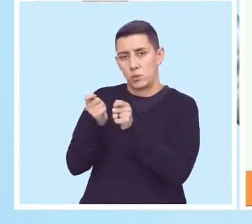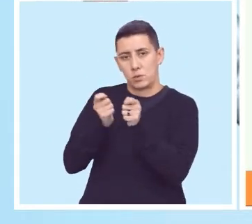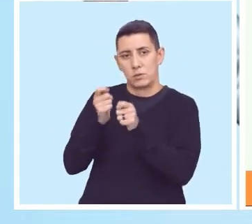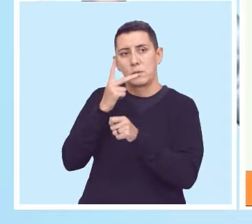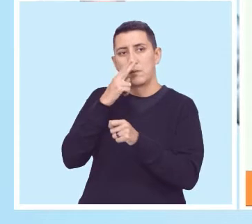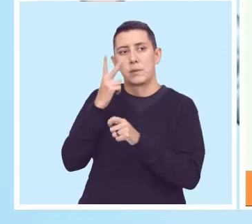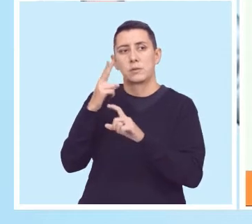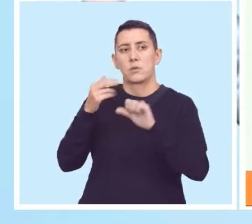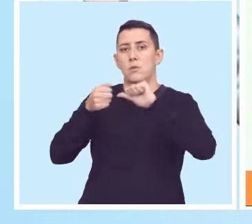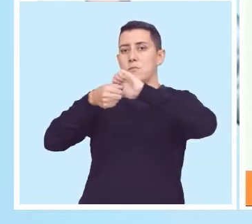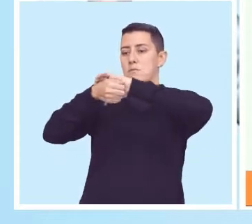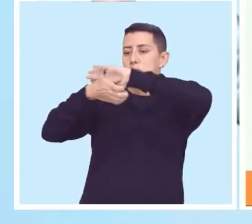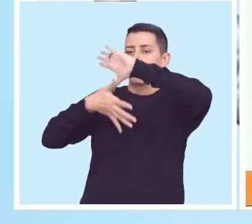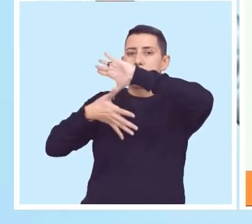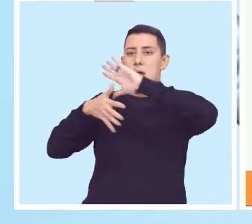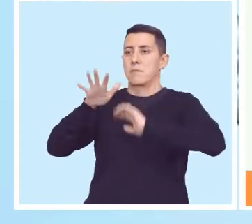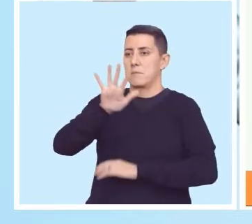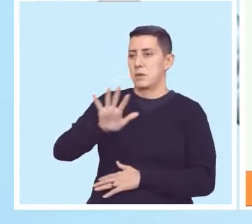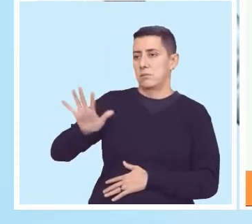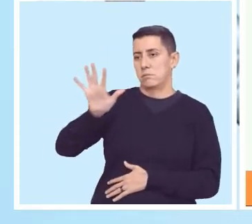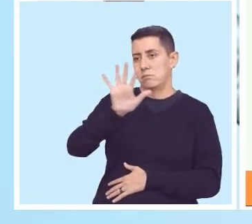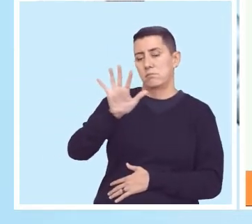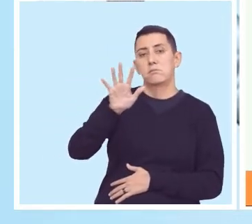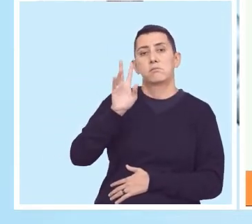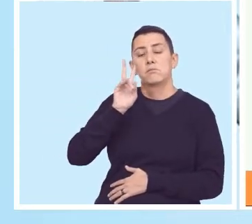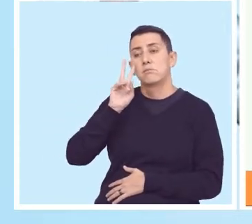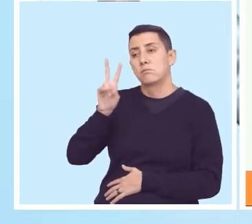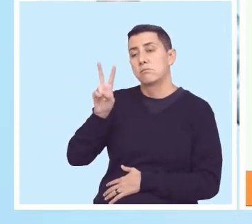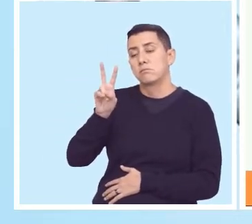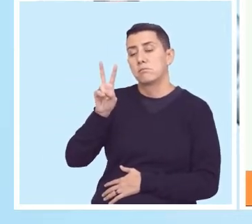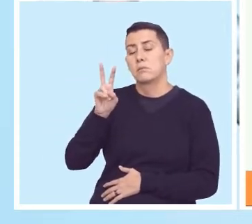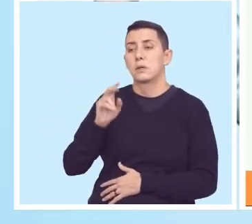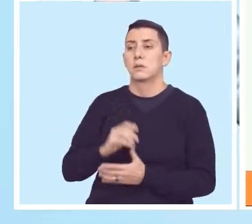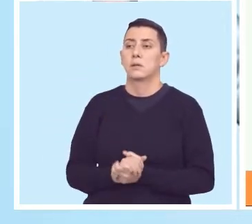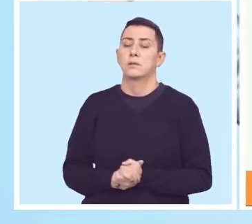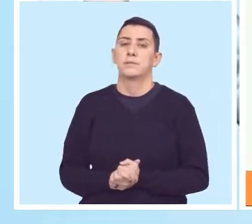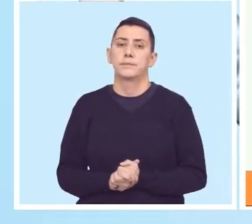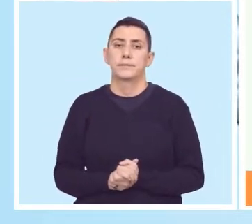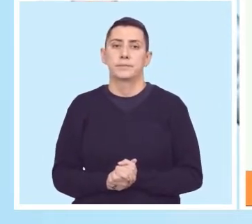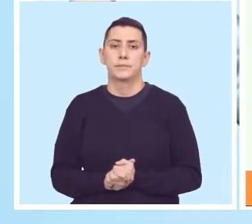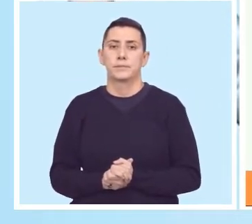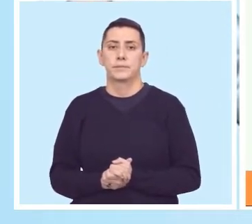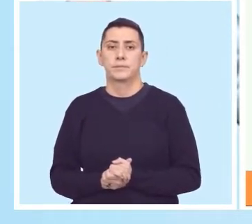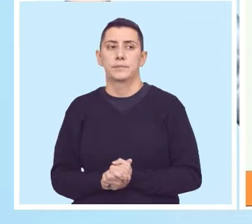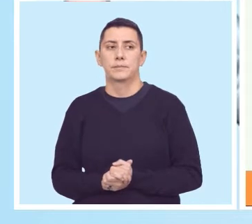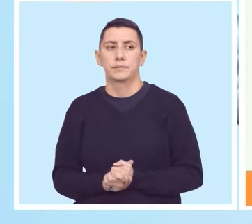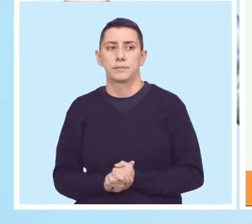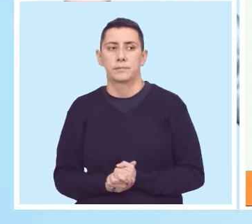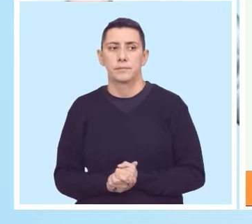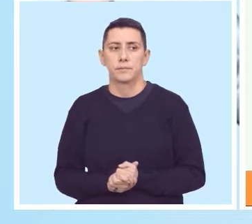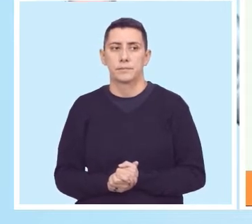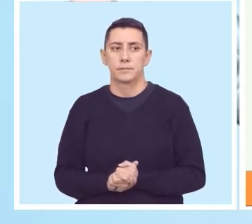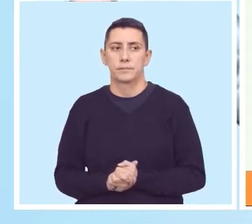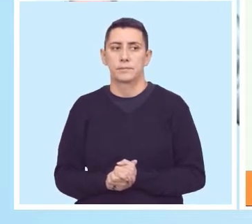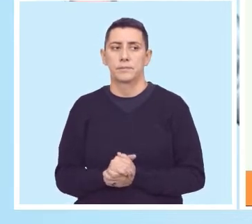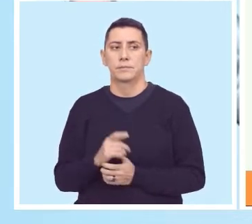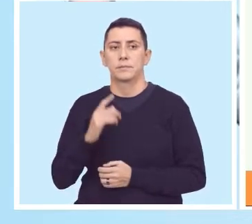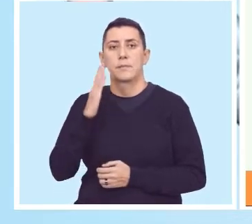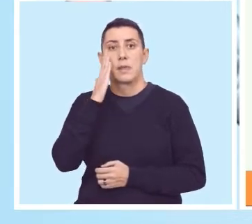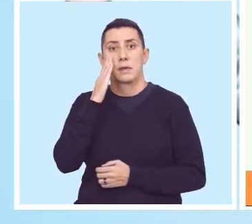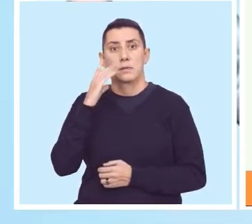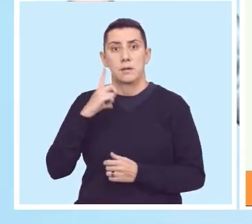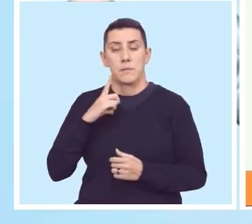uma imagem de um mapa, no qual nós fizemos um mapa de calor, sobrepusemos um mapa de